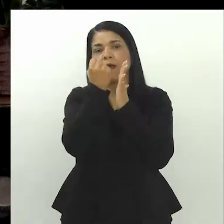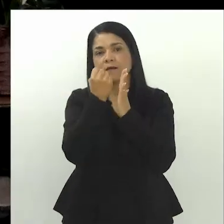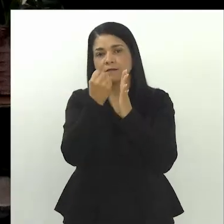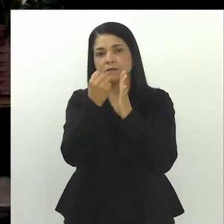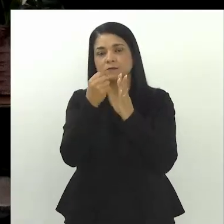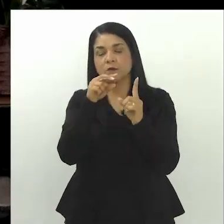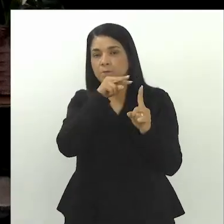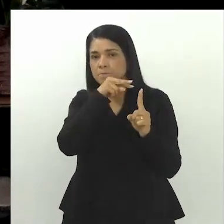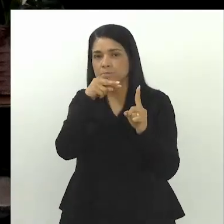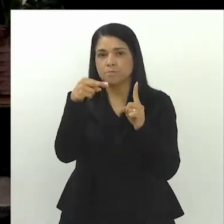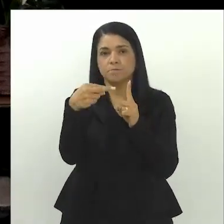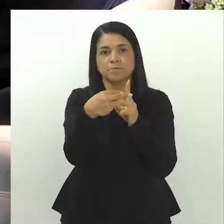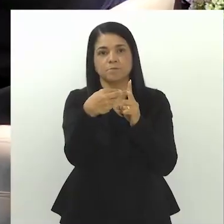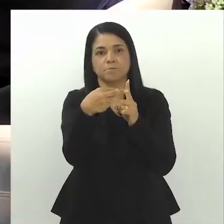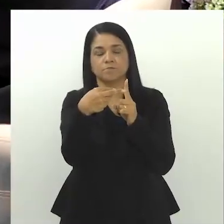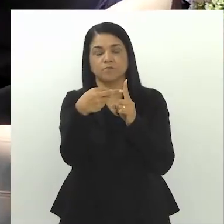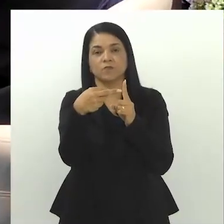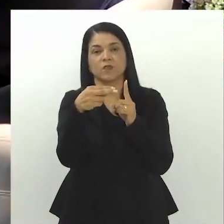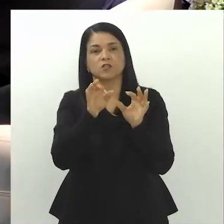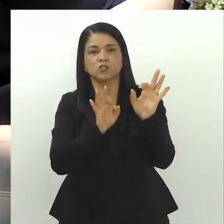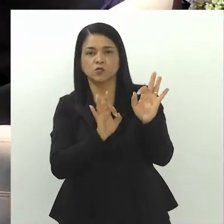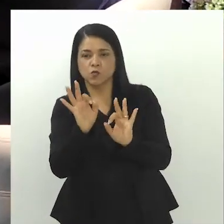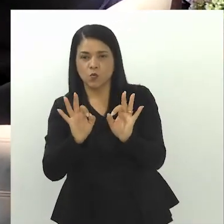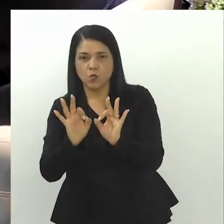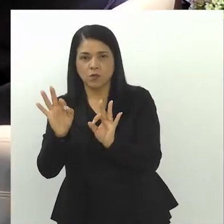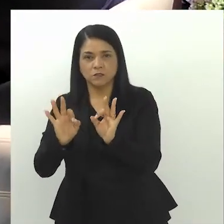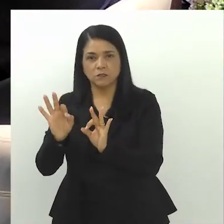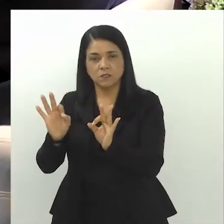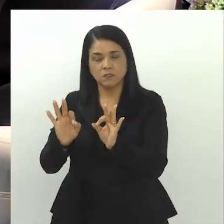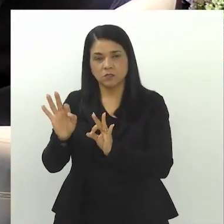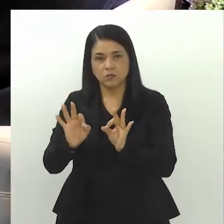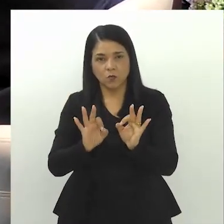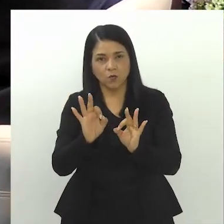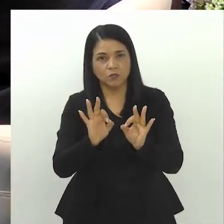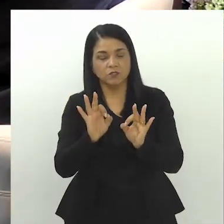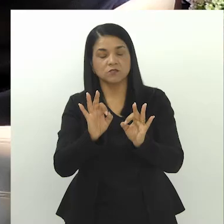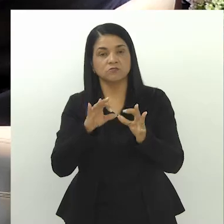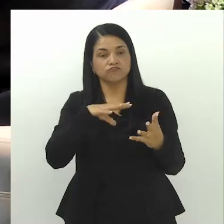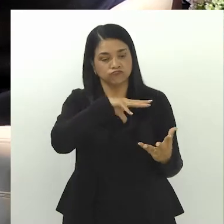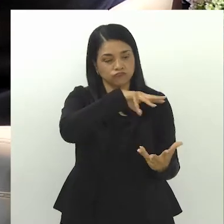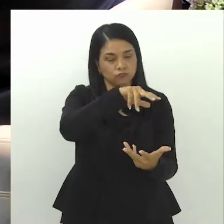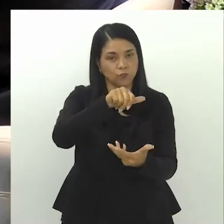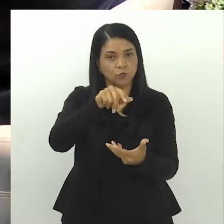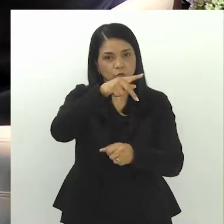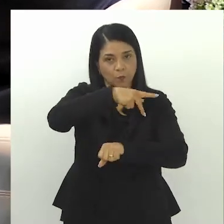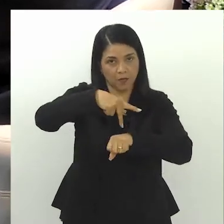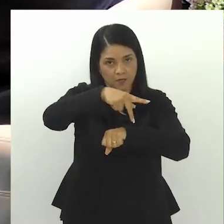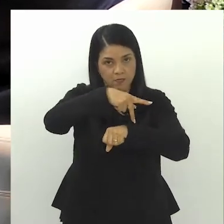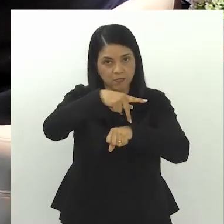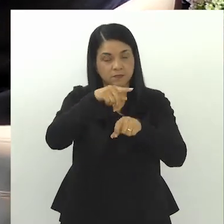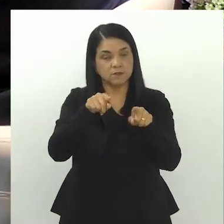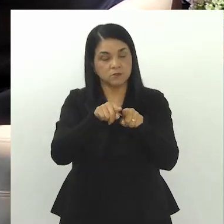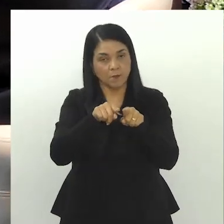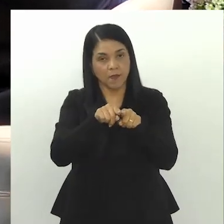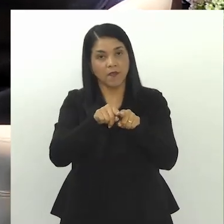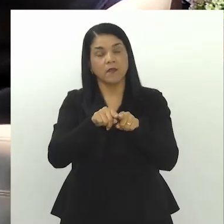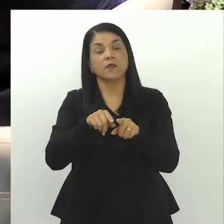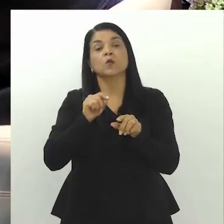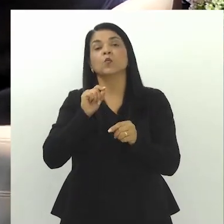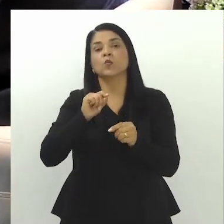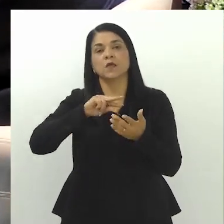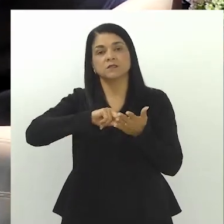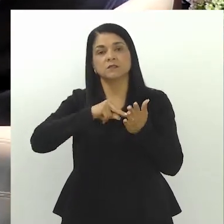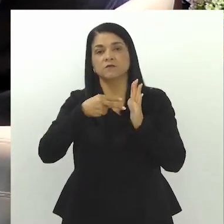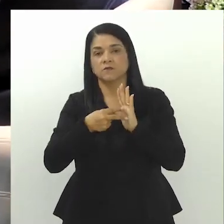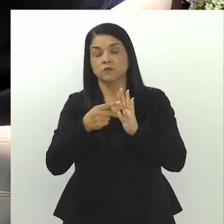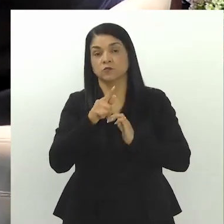elemento, ou seja, como isso impacta numa perspectiva de reorganização das forças internacionais e aquilo